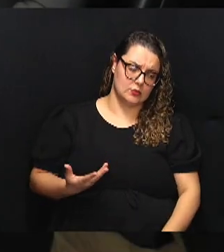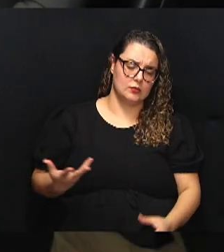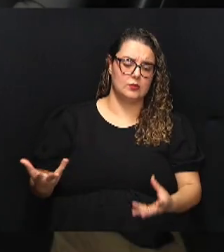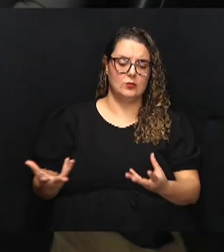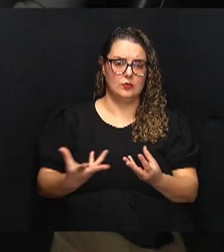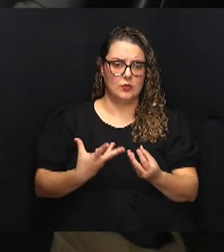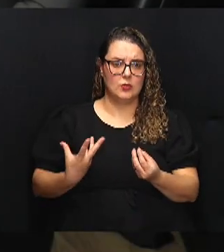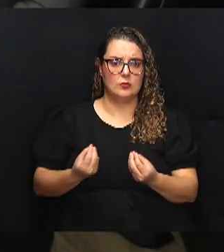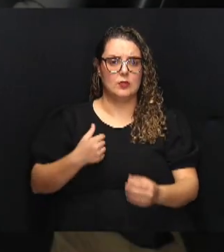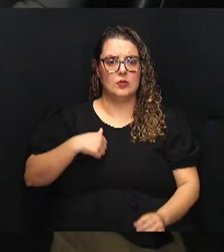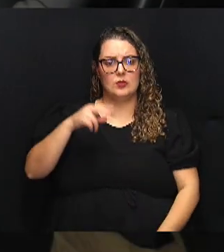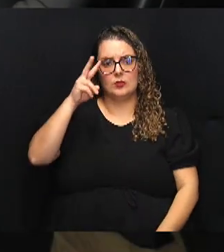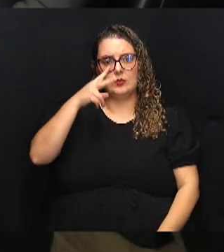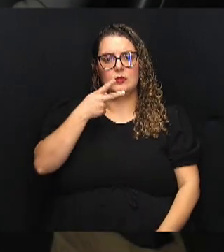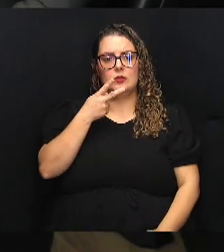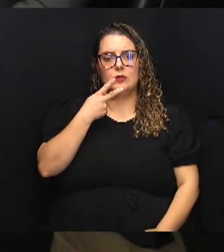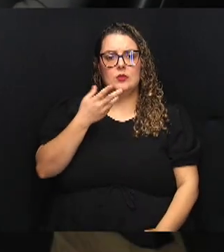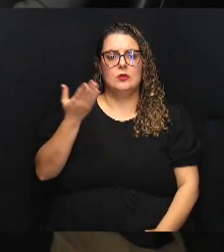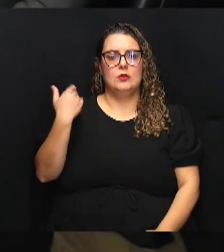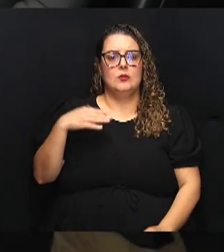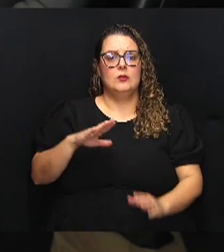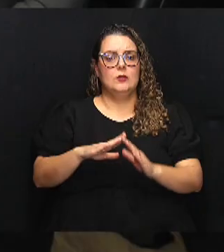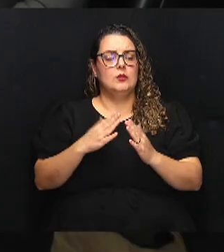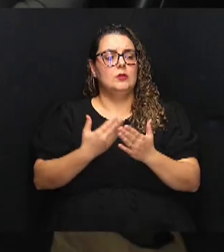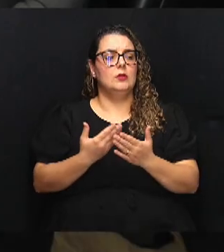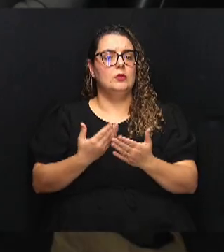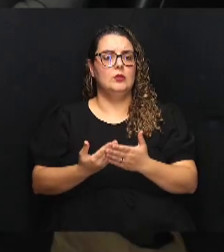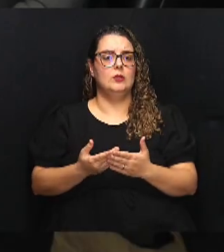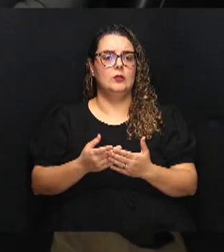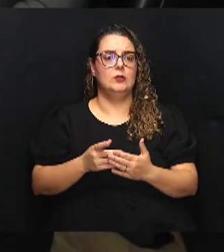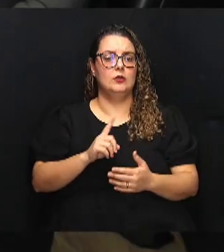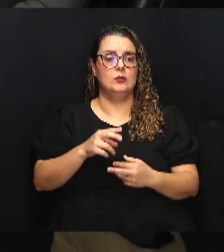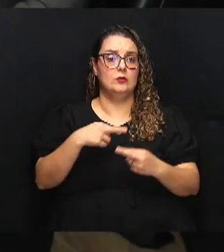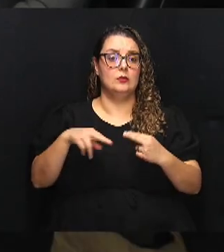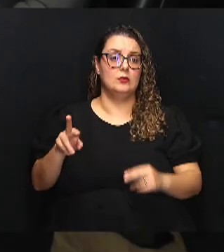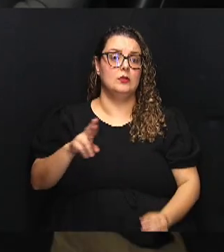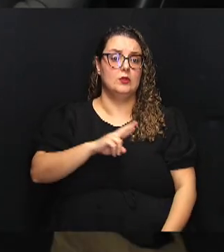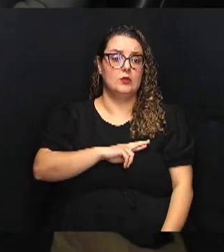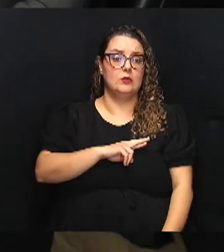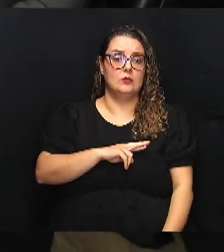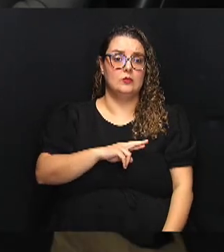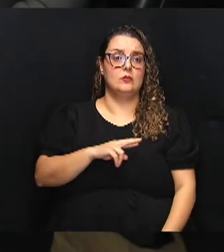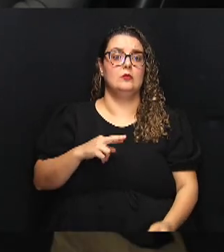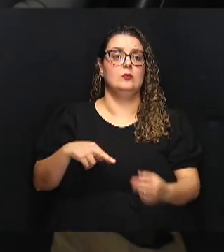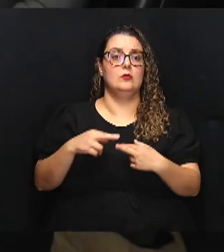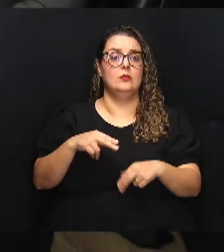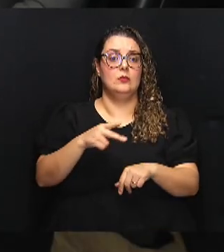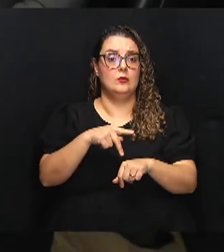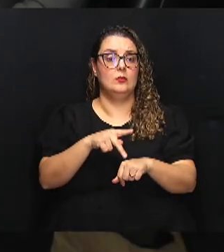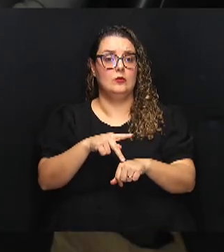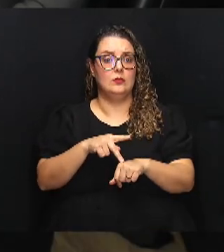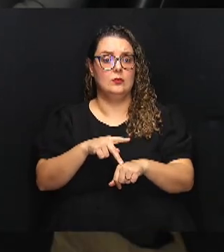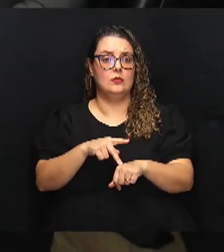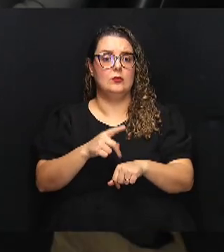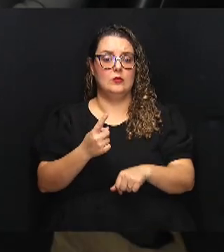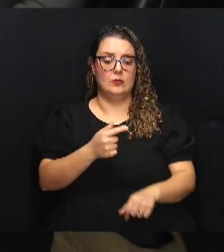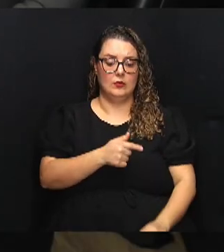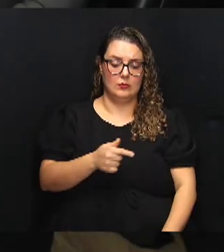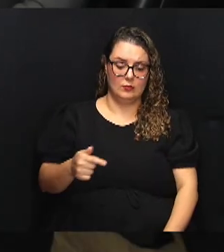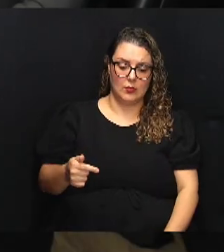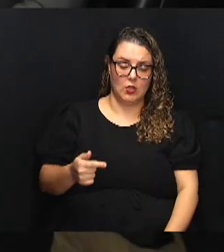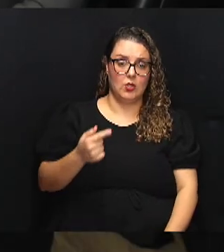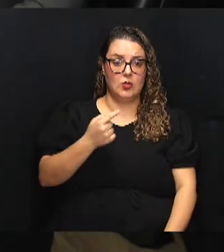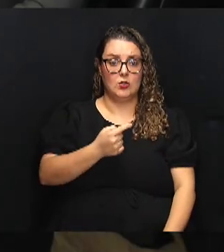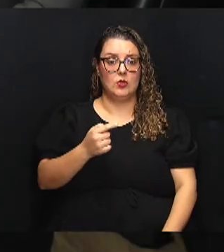pluralidade, né? Eu lembro que você estava citando na escola, não foi em relação à religião, mas foi em relação aos países. E foi uma semana que